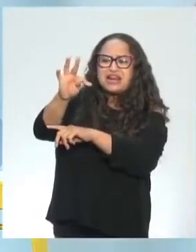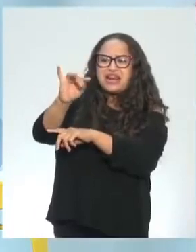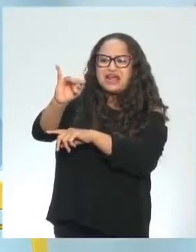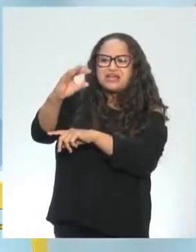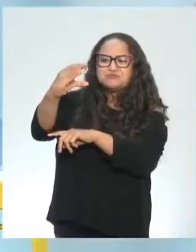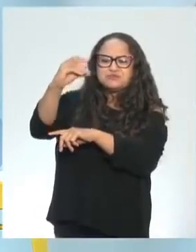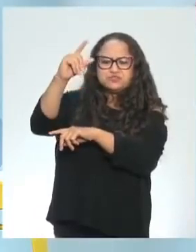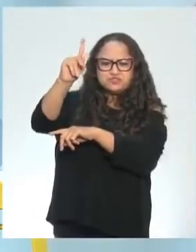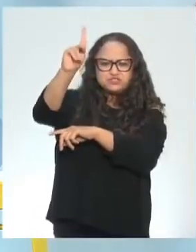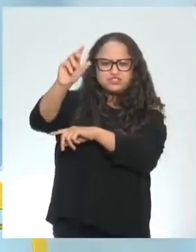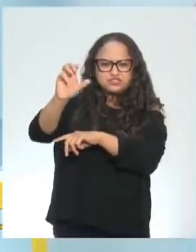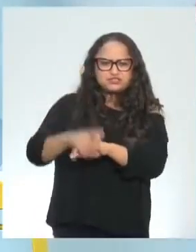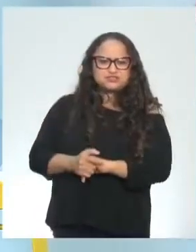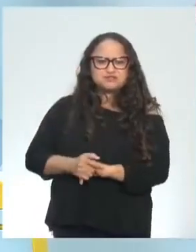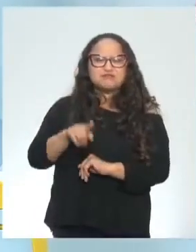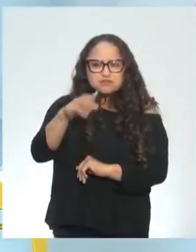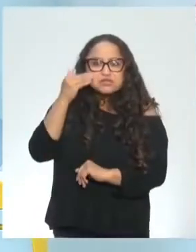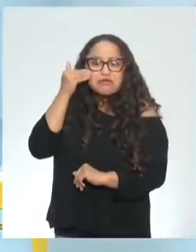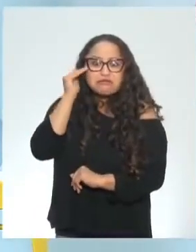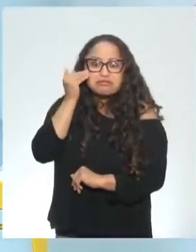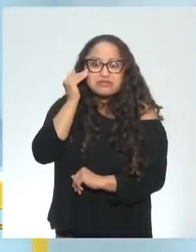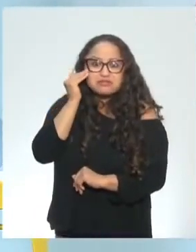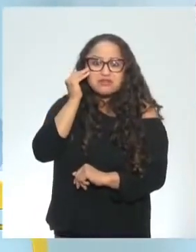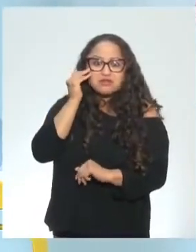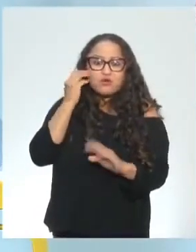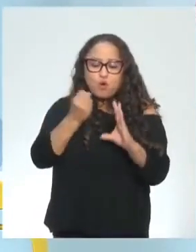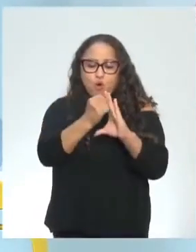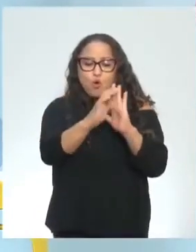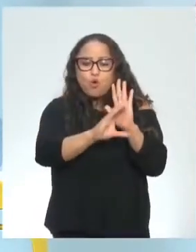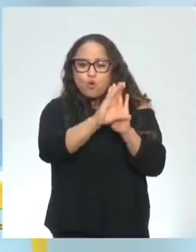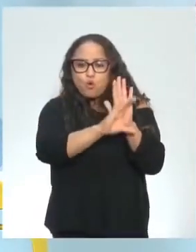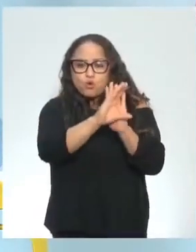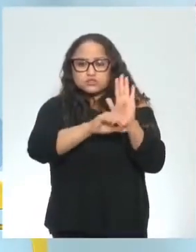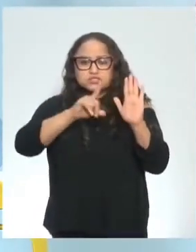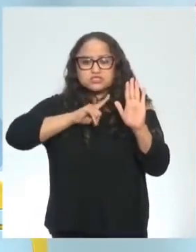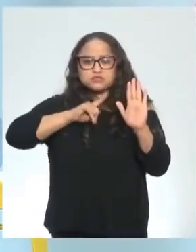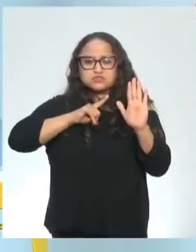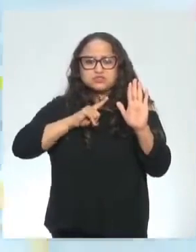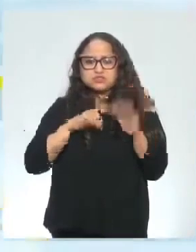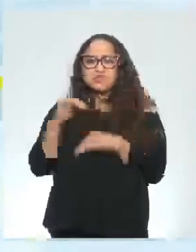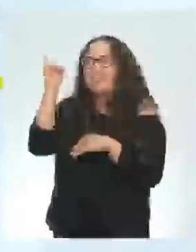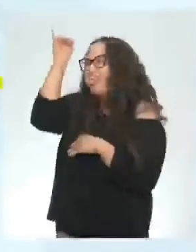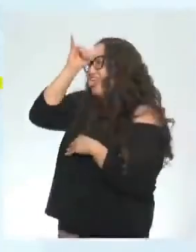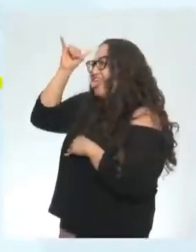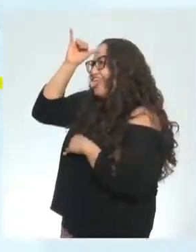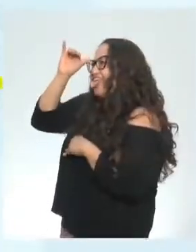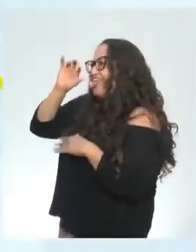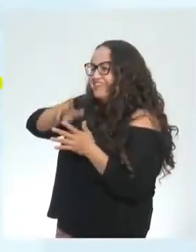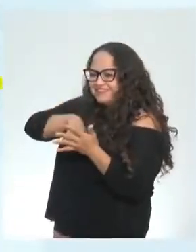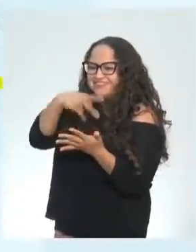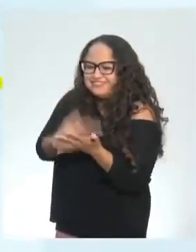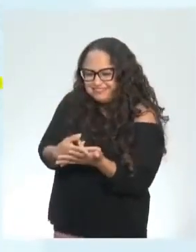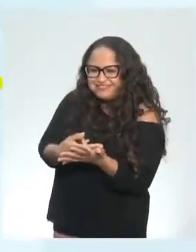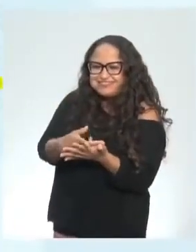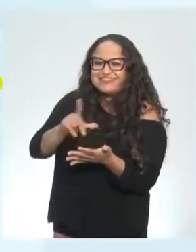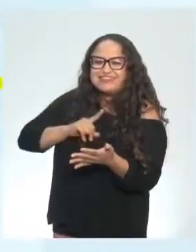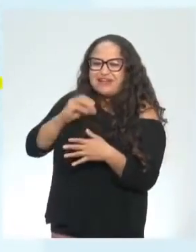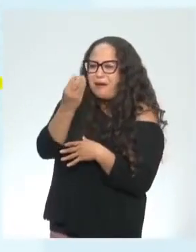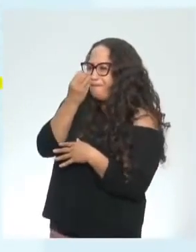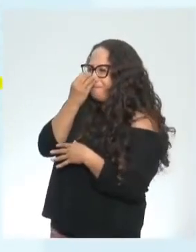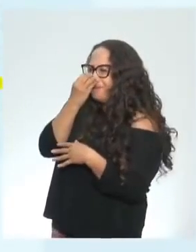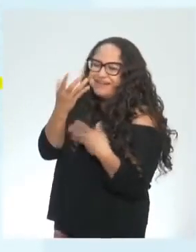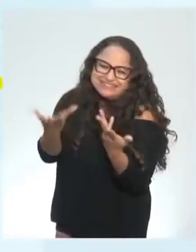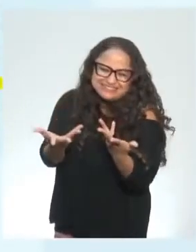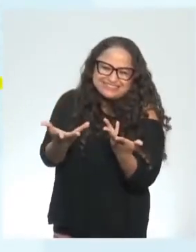vão ver se Vocês entenderam O que é é baseado nesse conceito aqui ó as pessoas fazem coisas bobas como tropeçar cair e